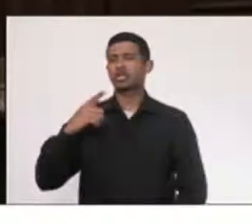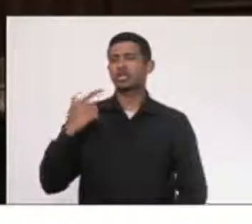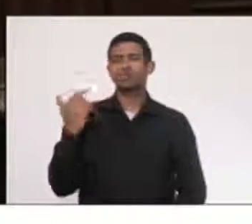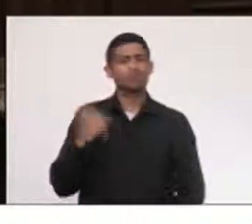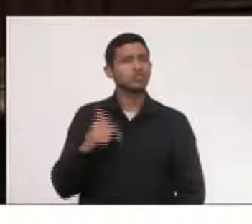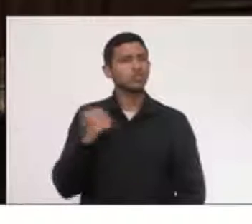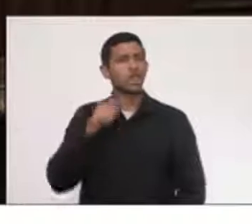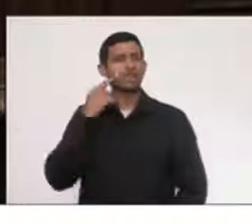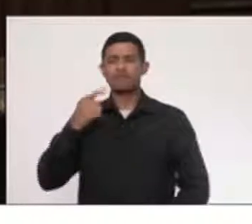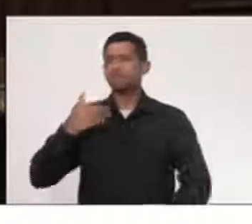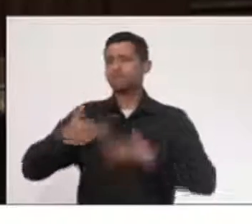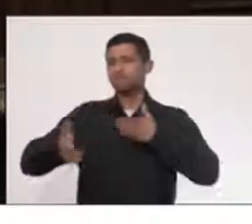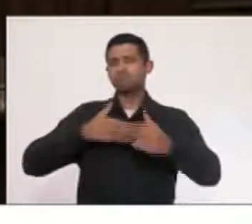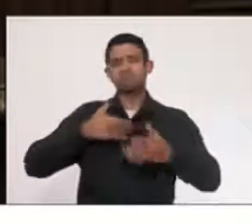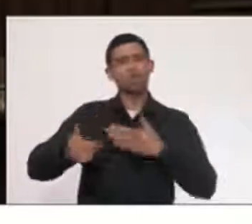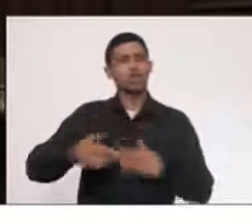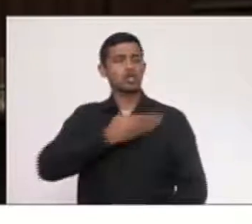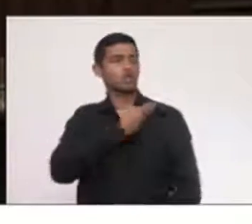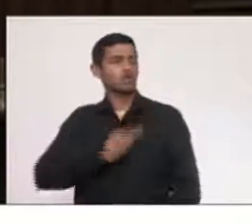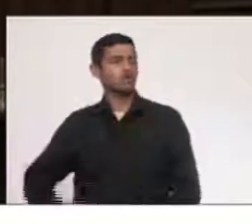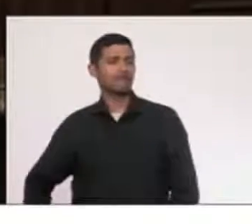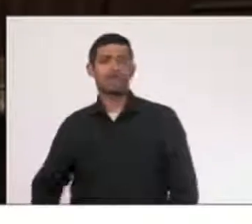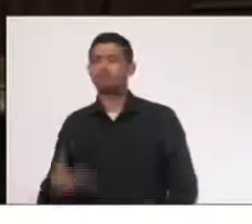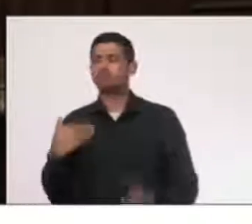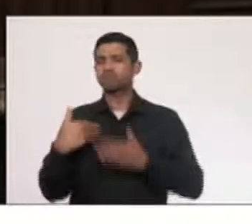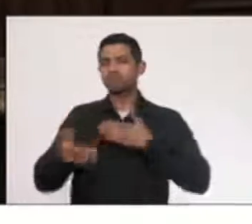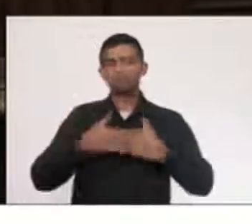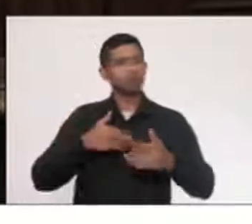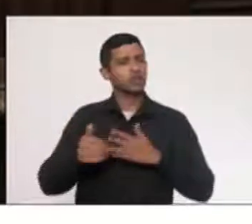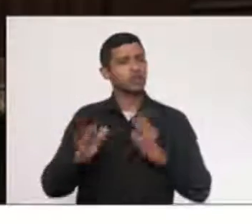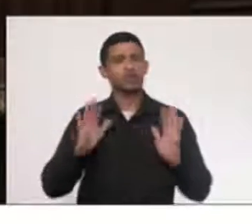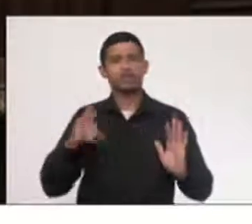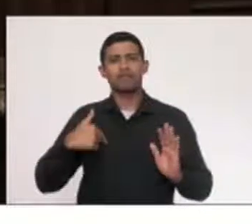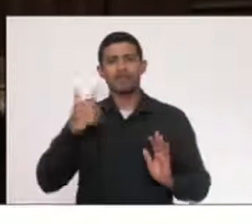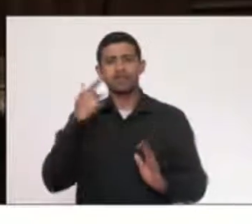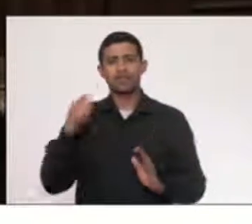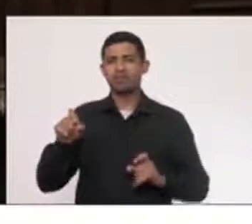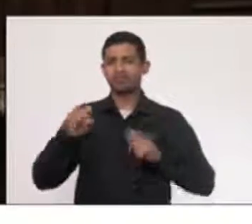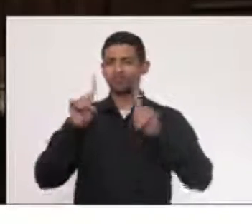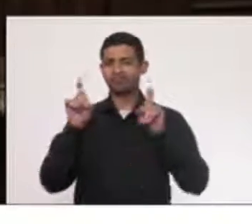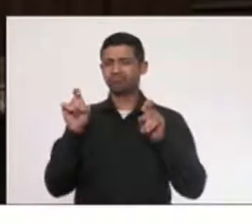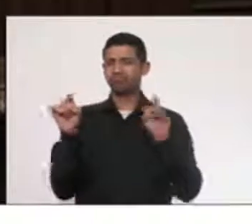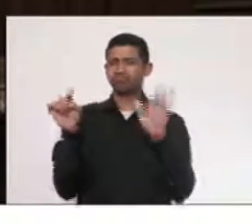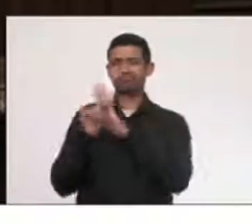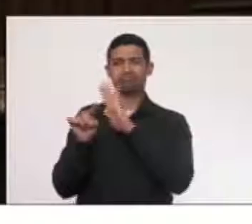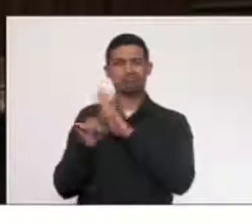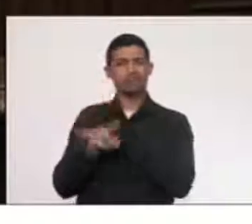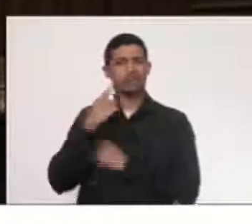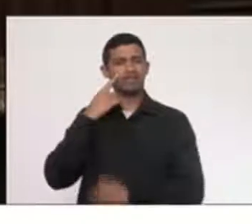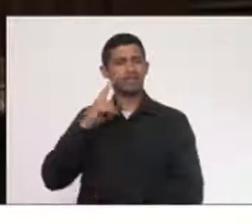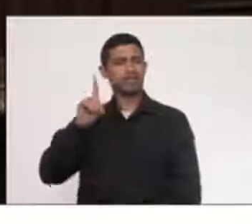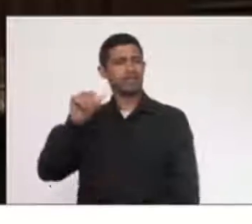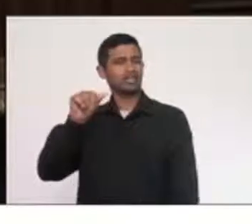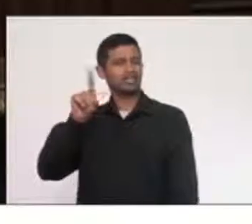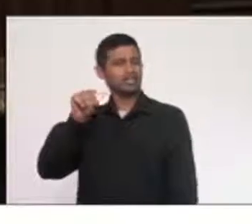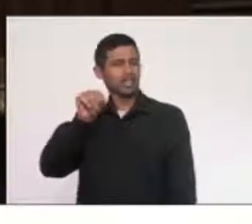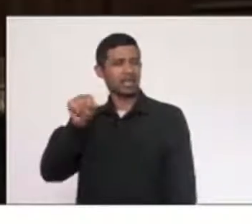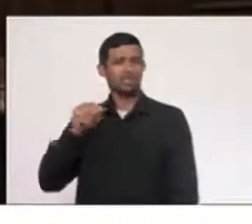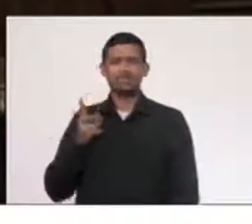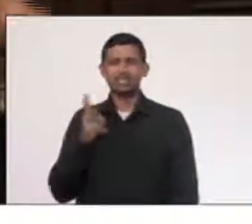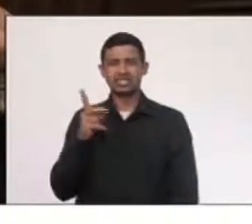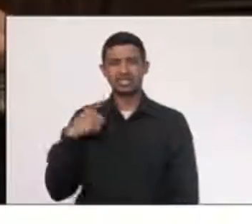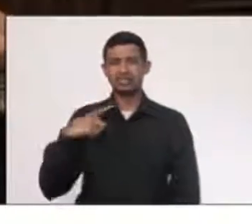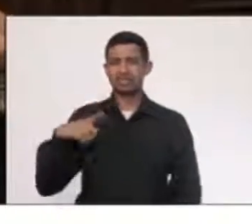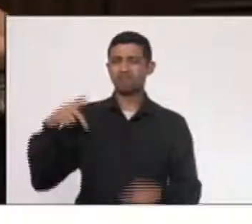governo, qual bandeira fosse, o mínimo questionamento desses dados que sofrem recortes para os